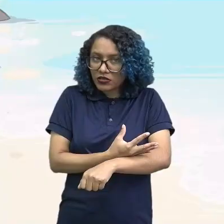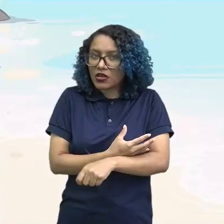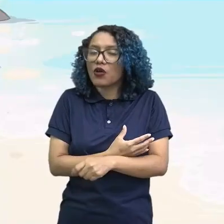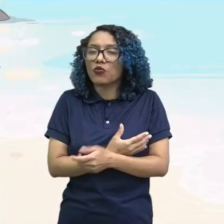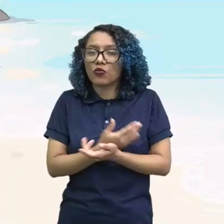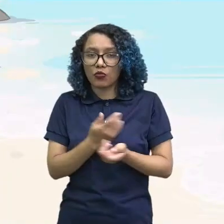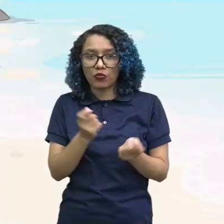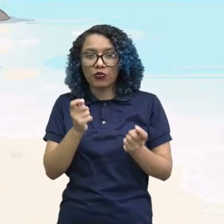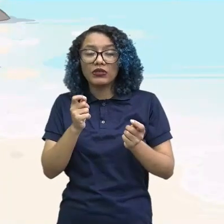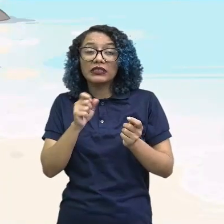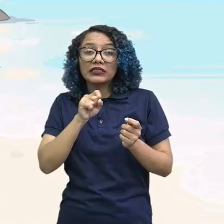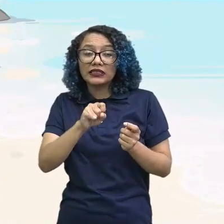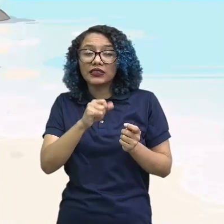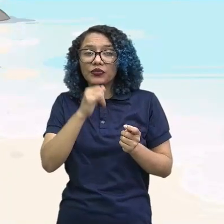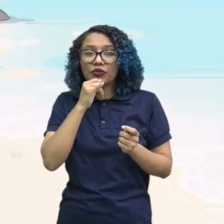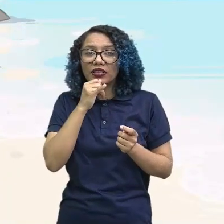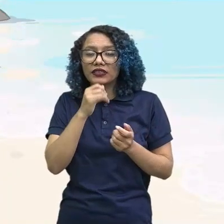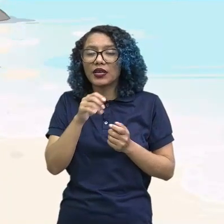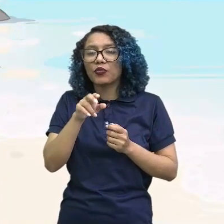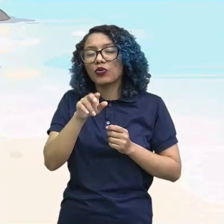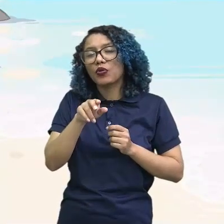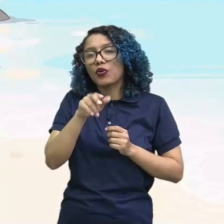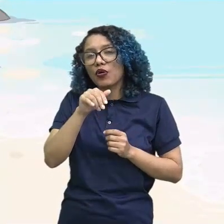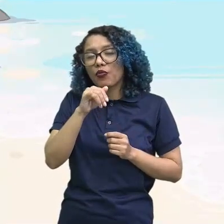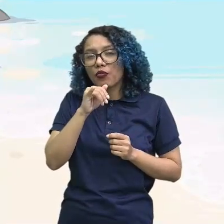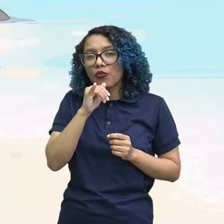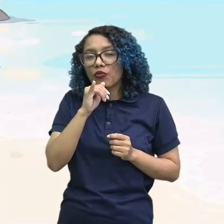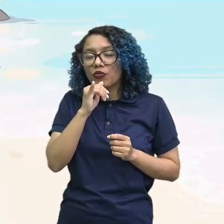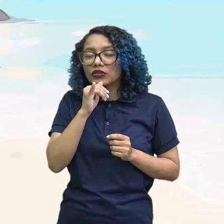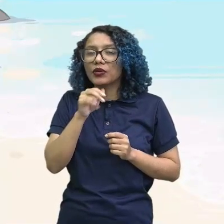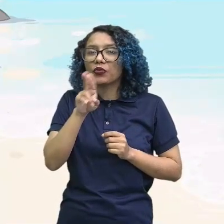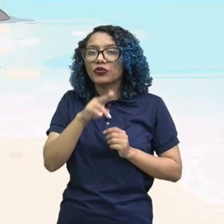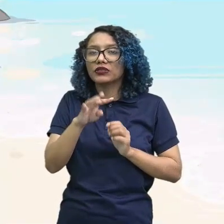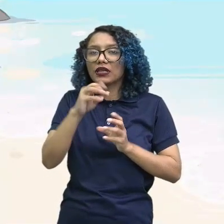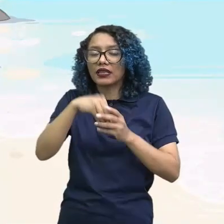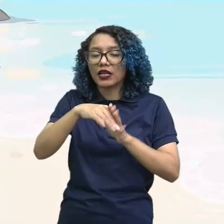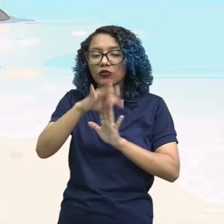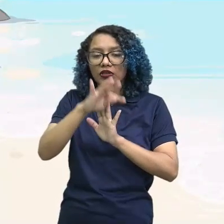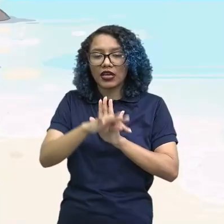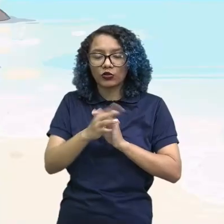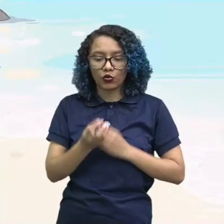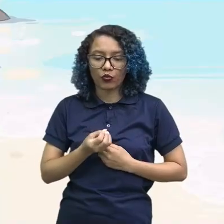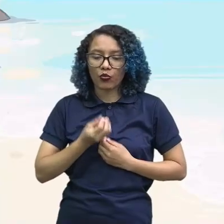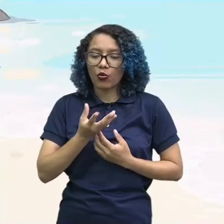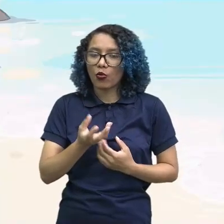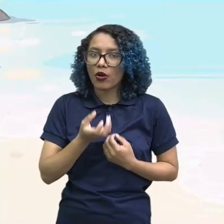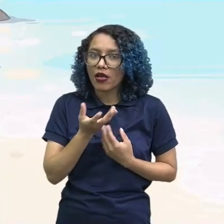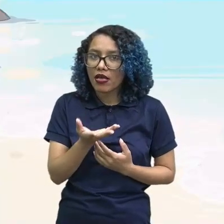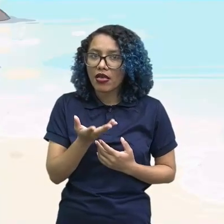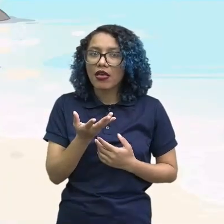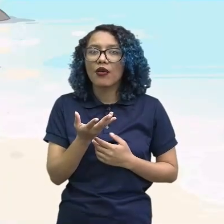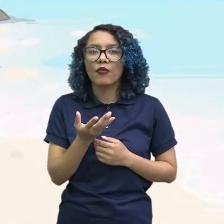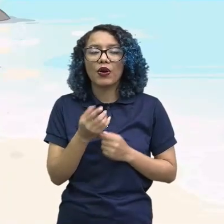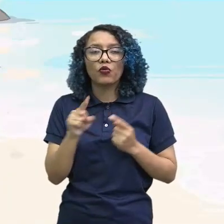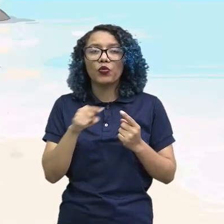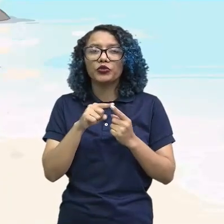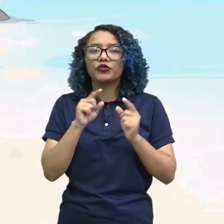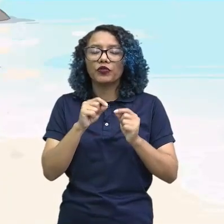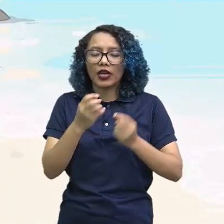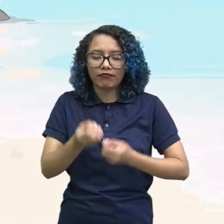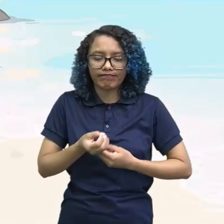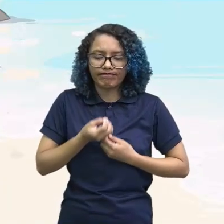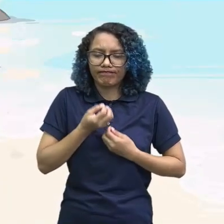são utilizadas em textos, em poemas, por exemplo, buscam trazer expressividade,